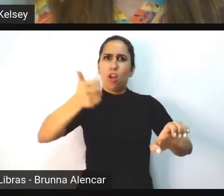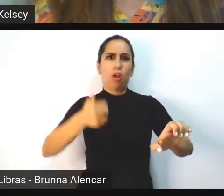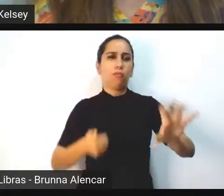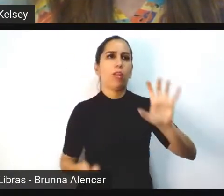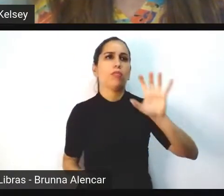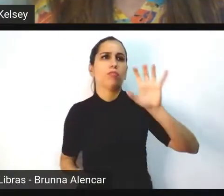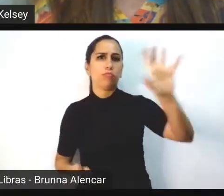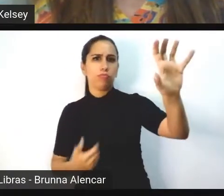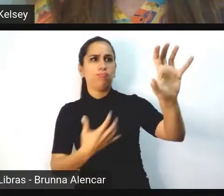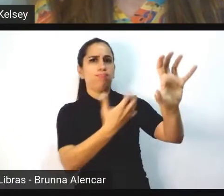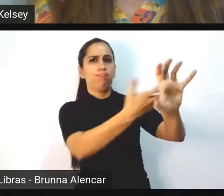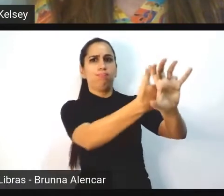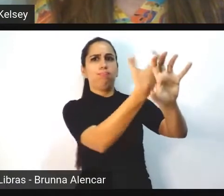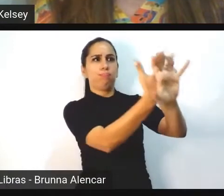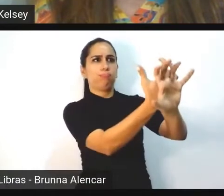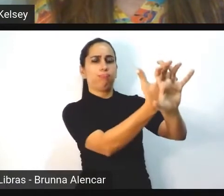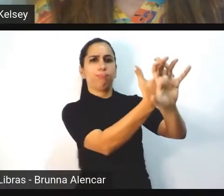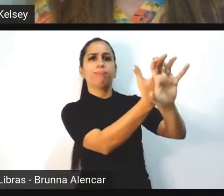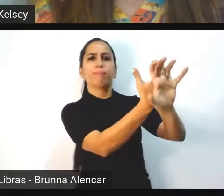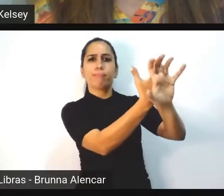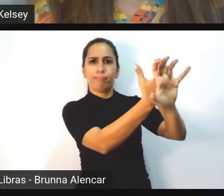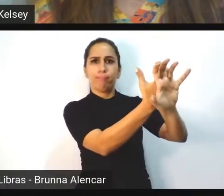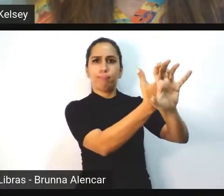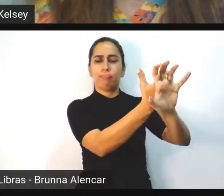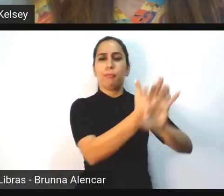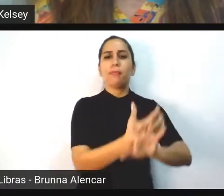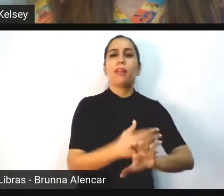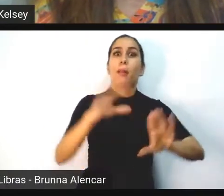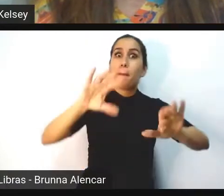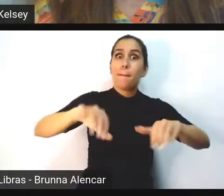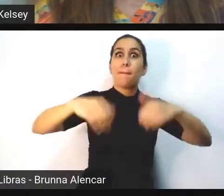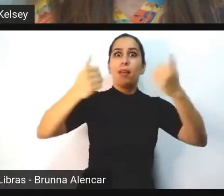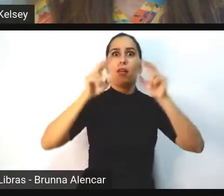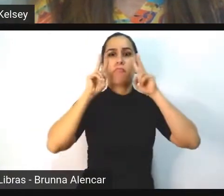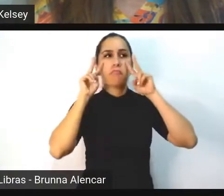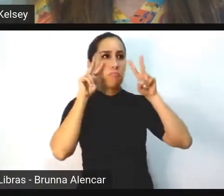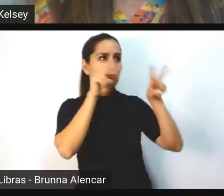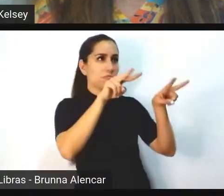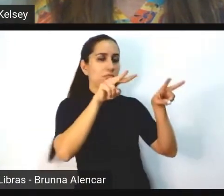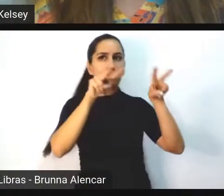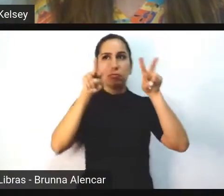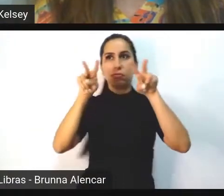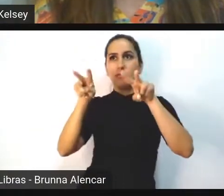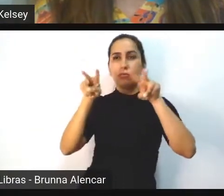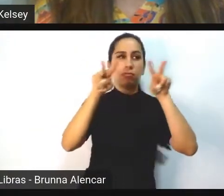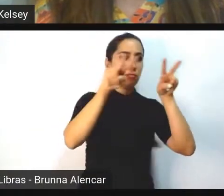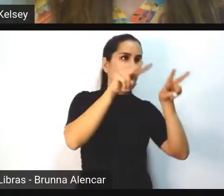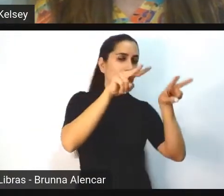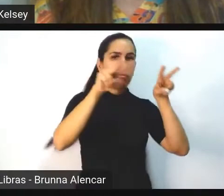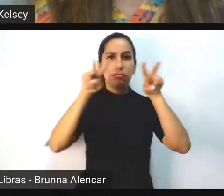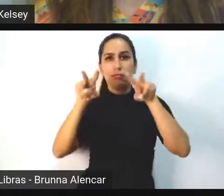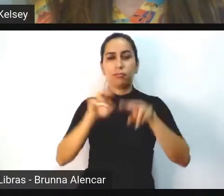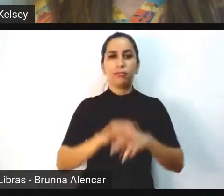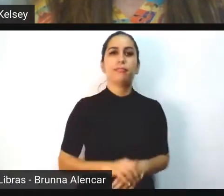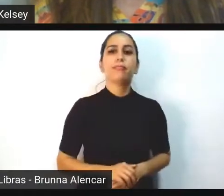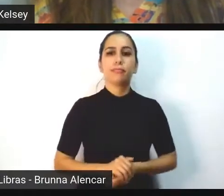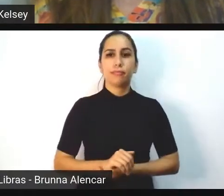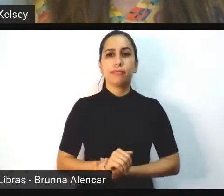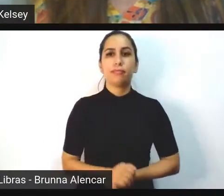livro ou uma revista de papel, para eu poder ficar com uma situação de cabeça mais adequada,